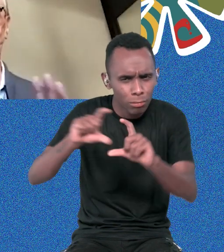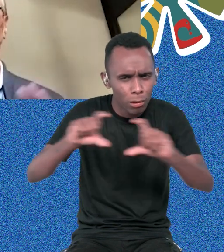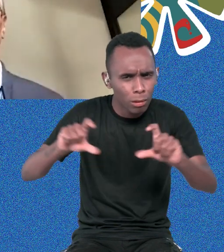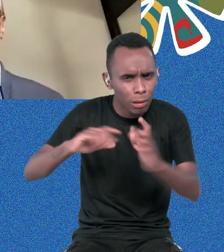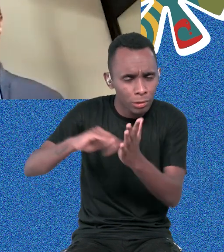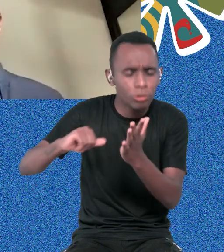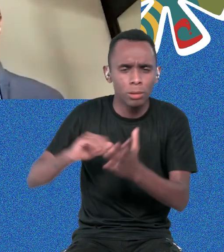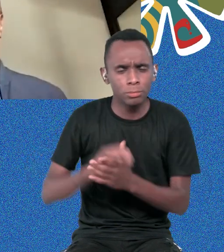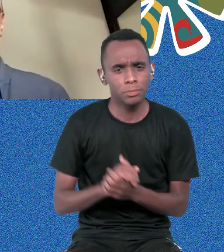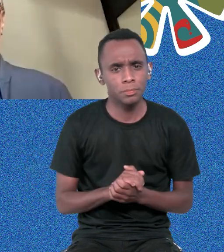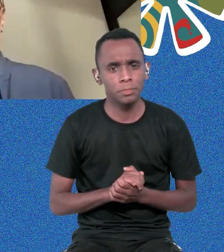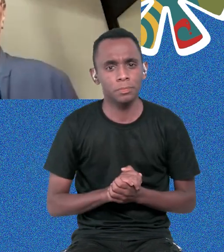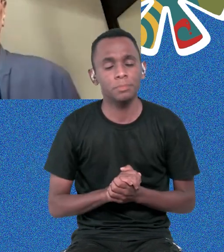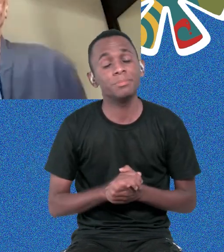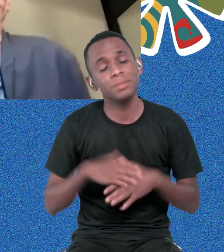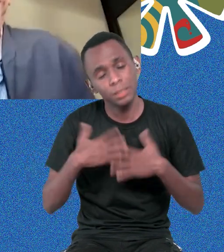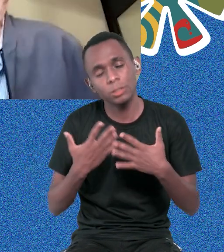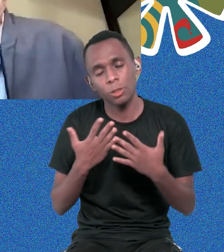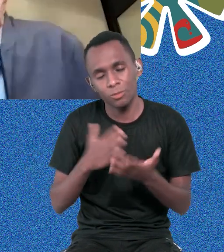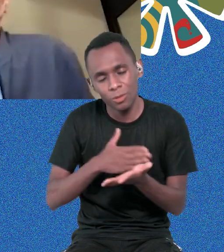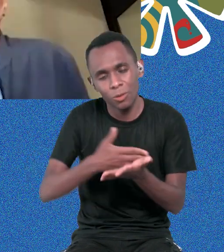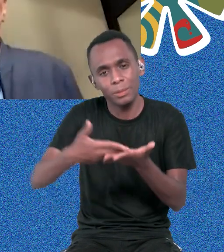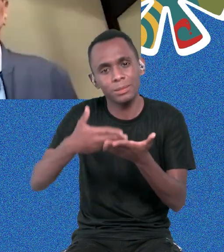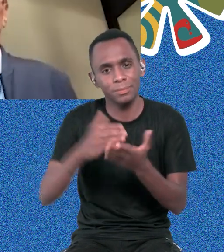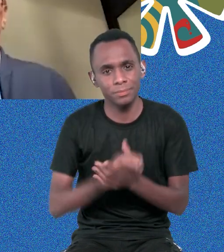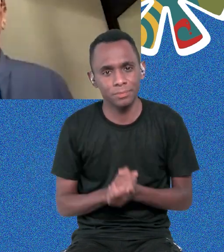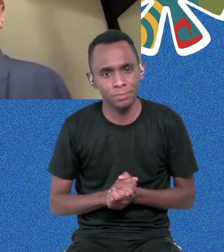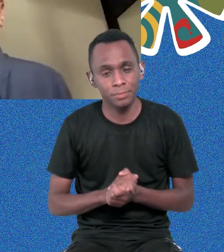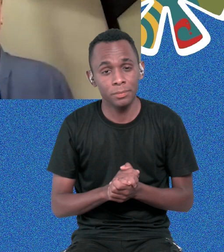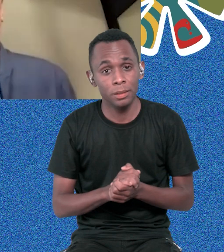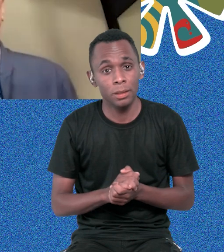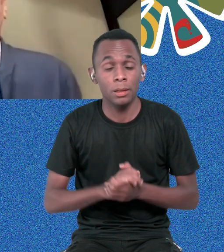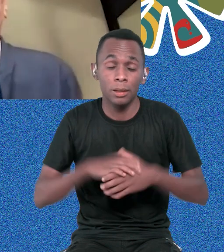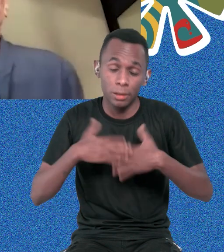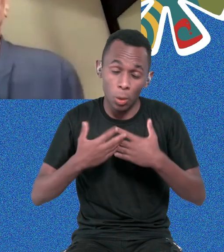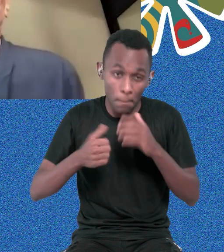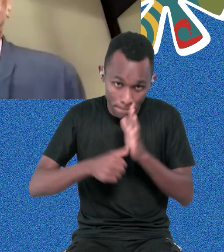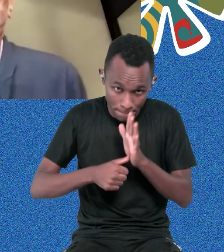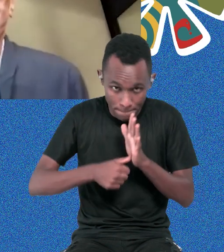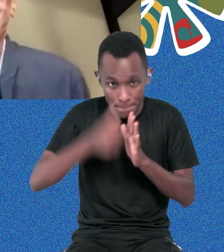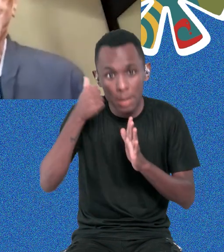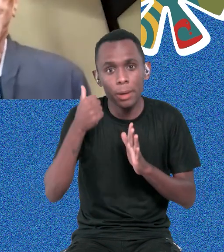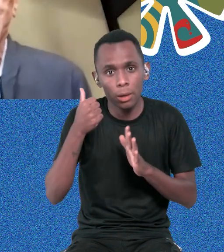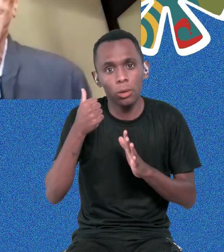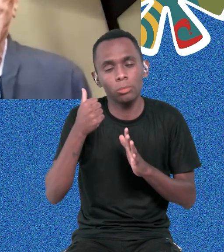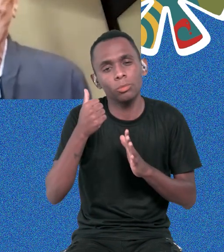tirar isso, não? Bom, vamos lá. Em primeiro lugar,